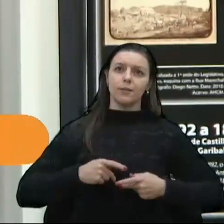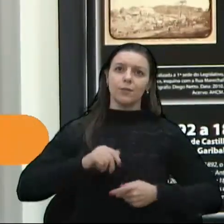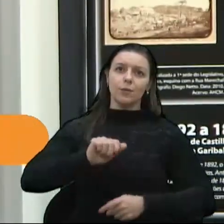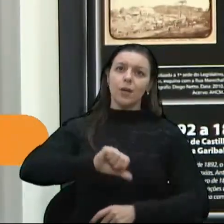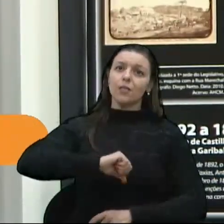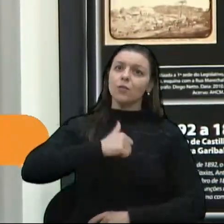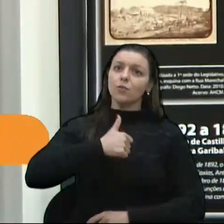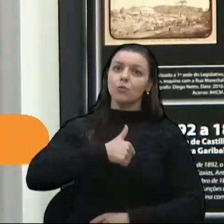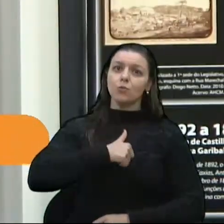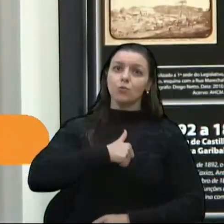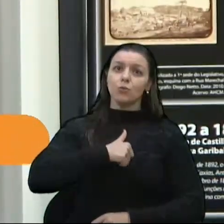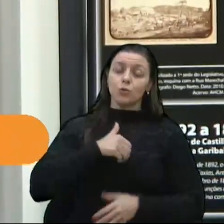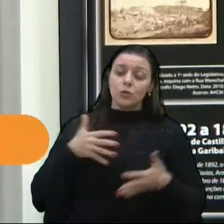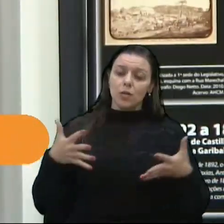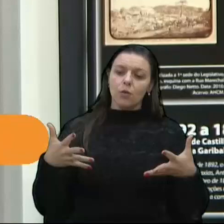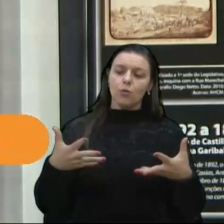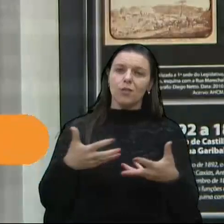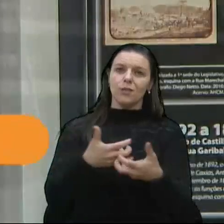como é essa tua?